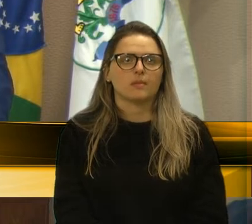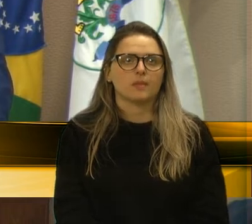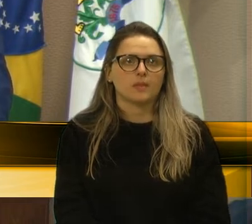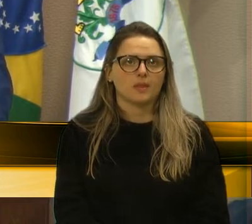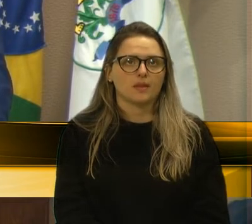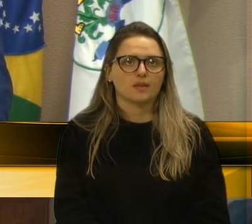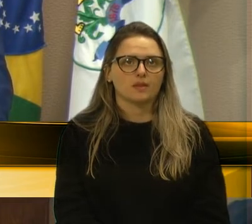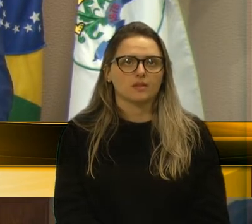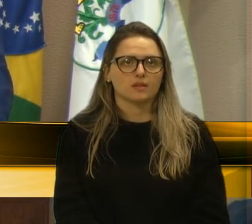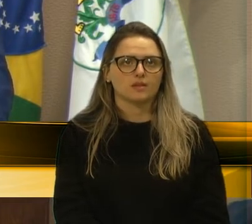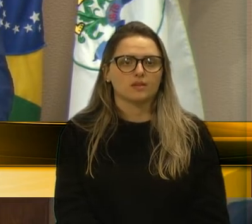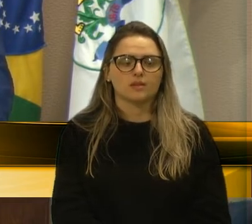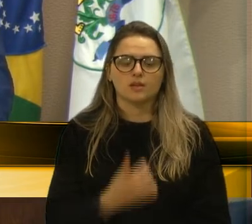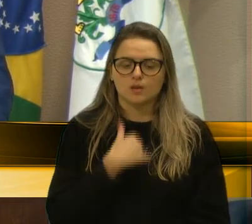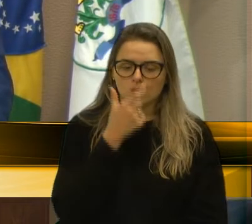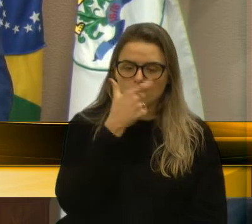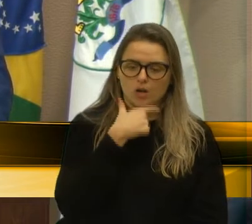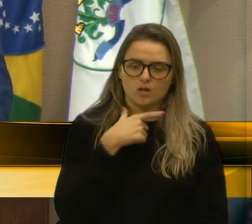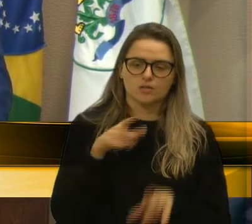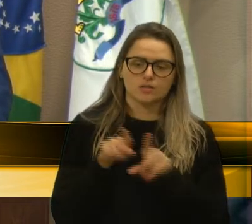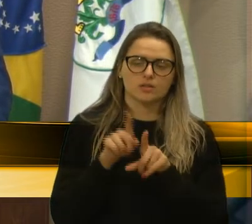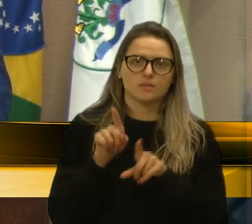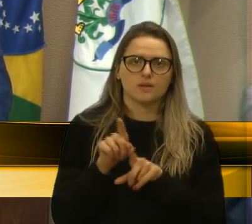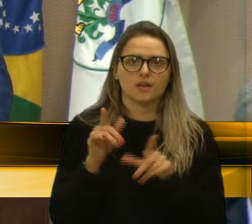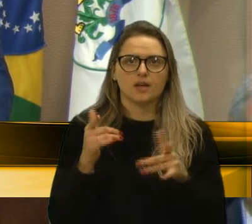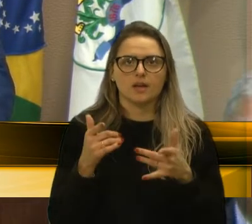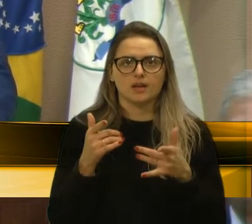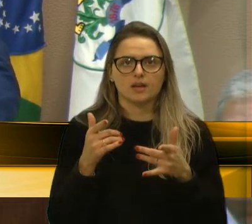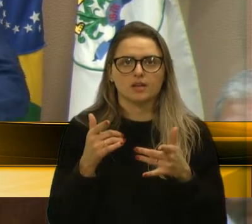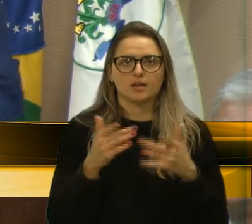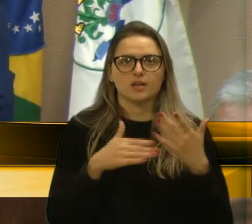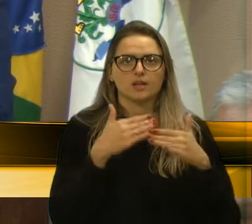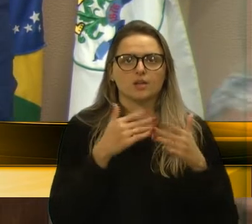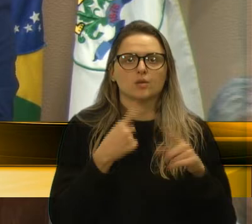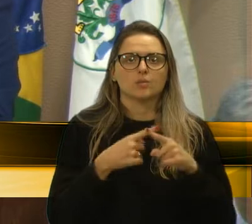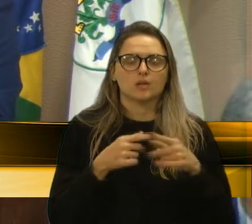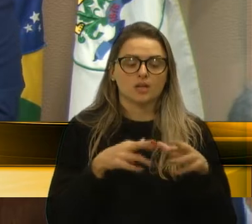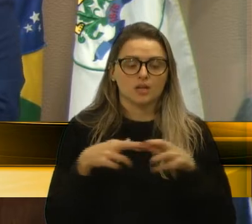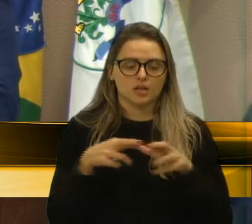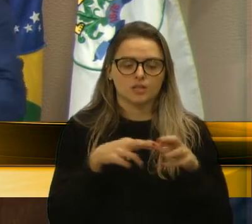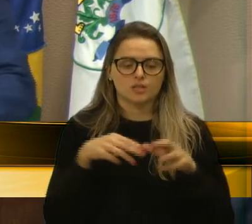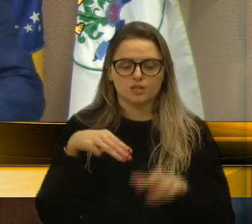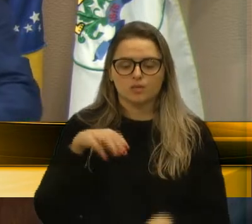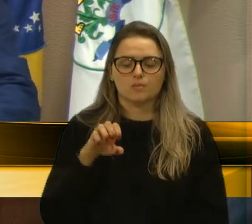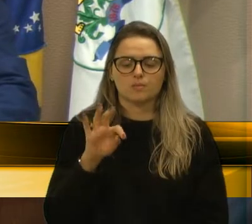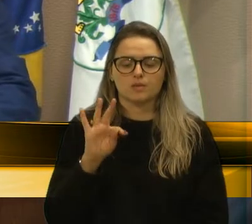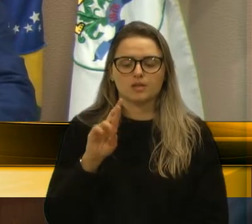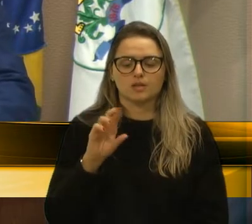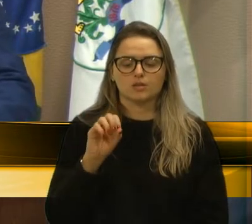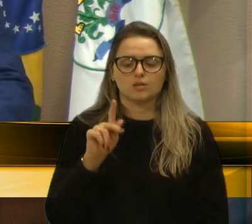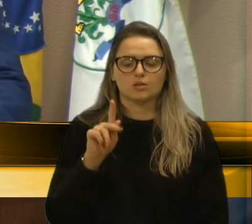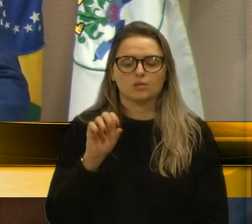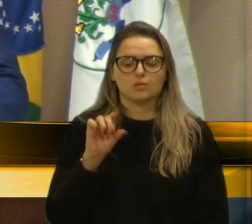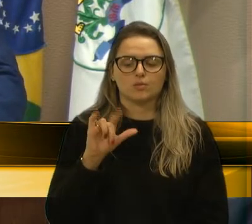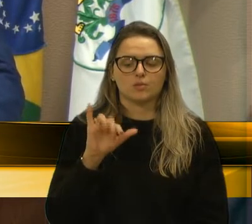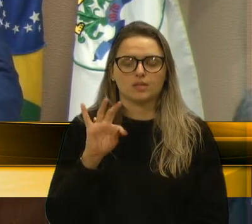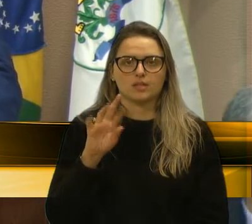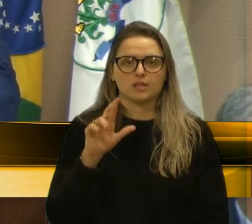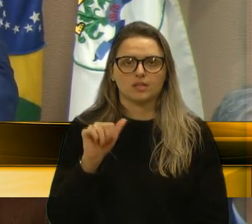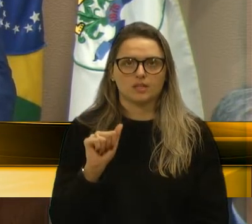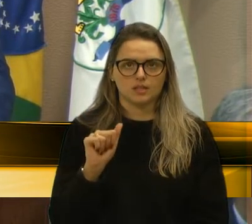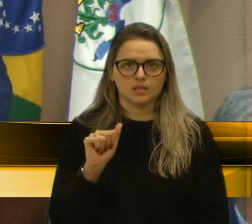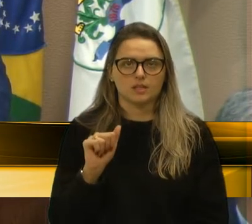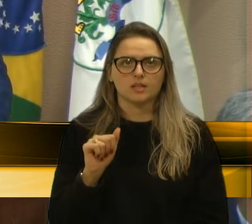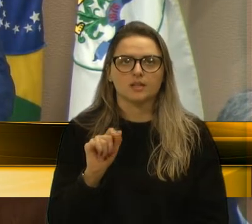E acho que até serve de alerta, porque a região metropolitana da Serra Gaúcha, ela é